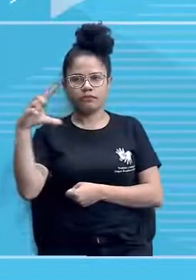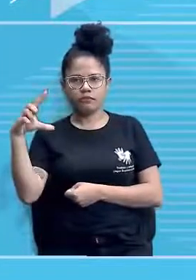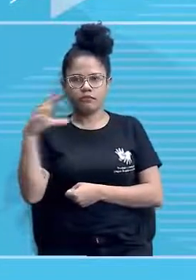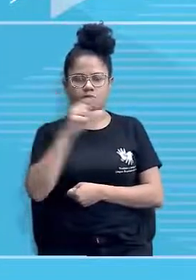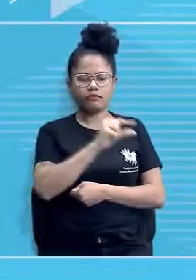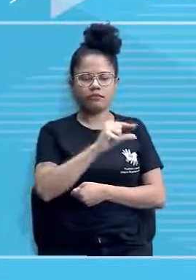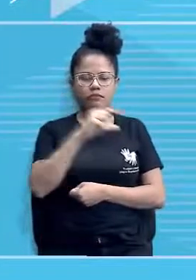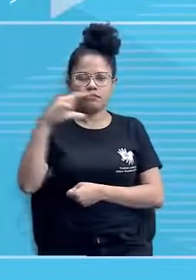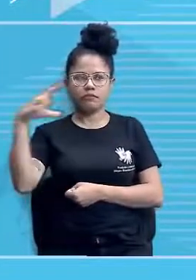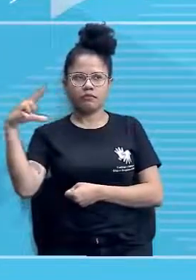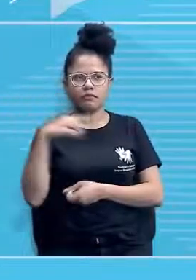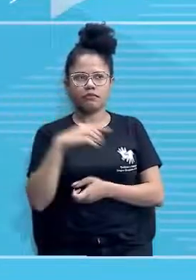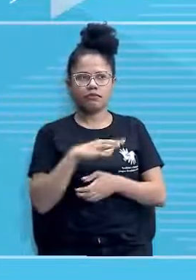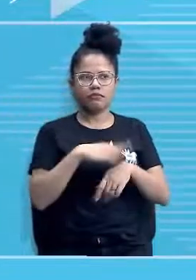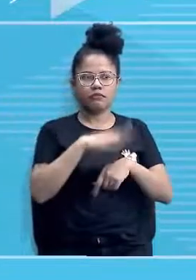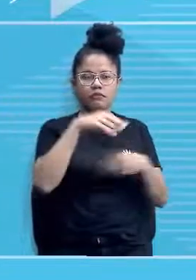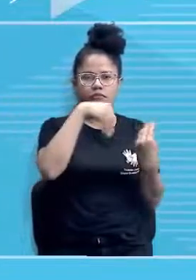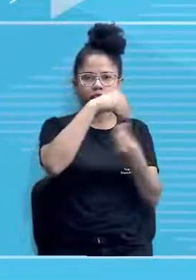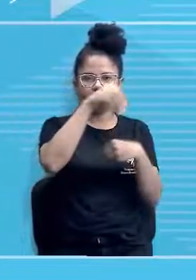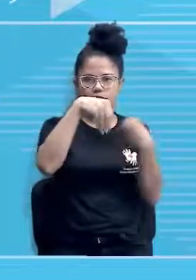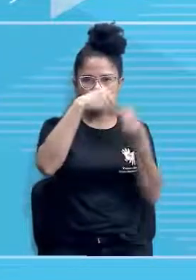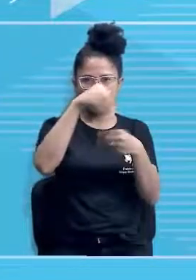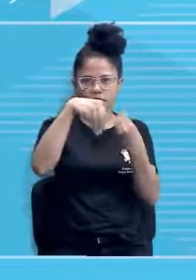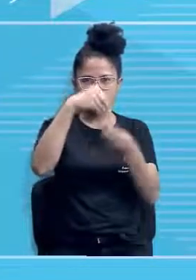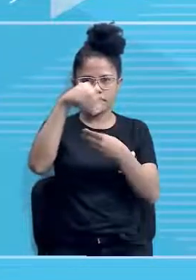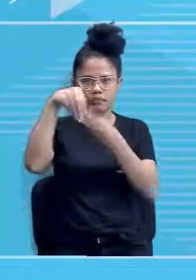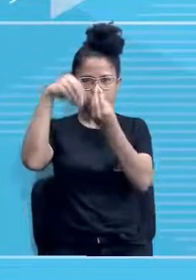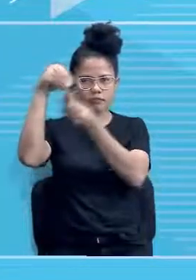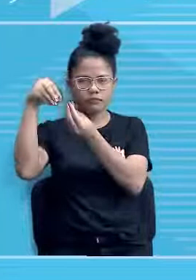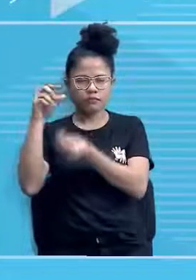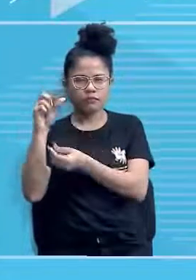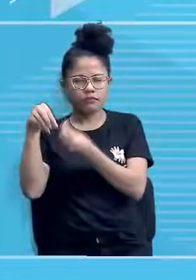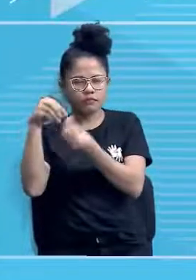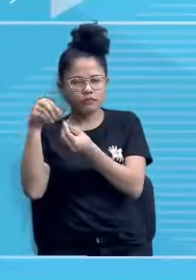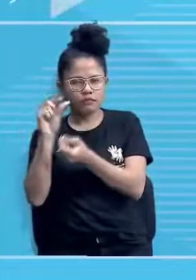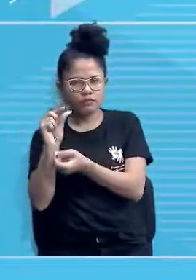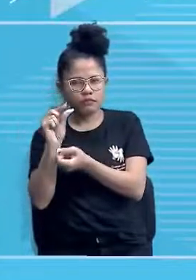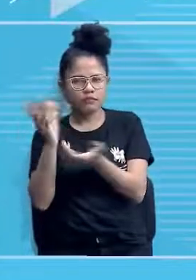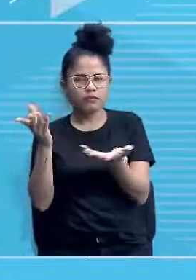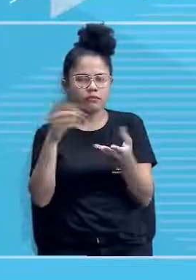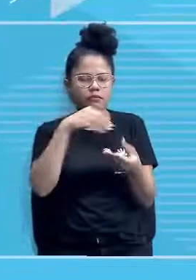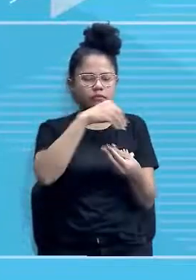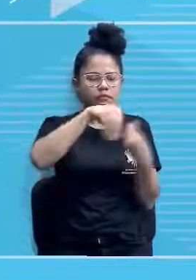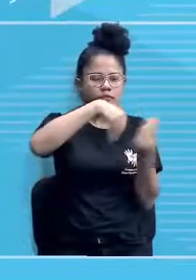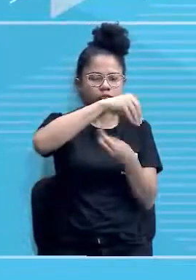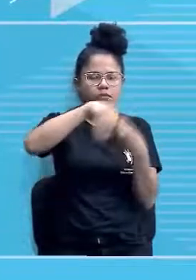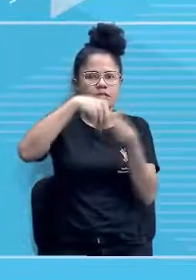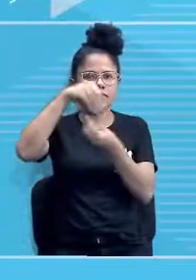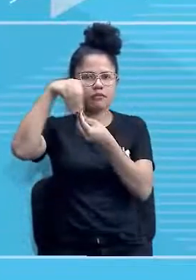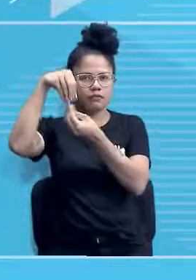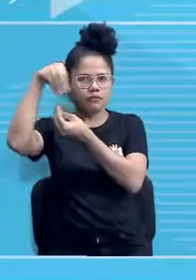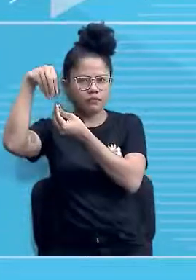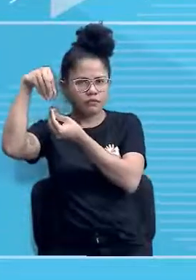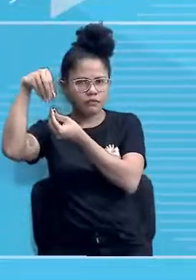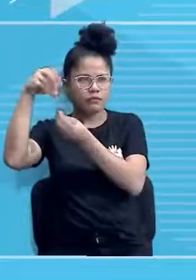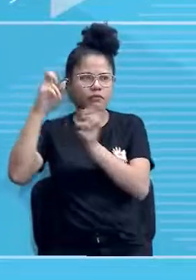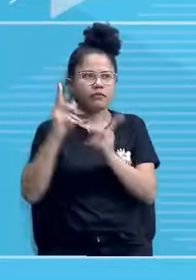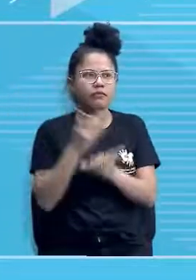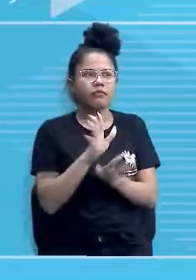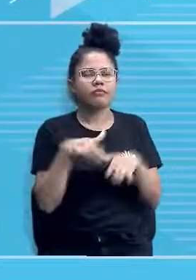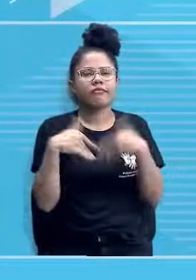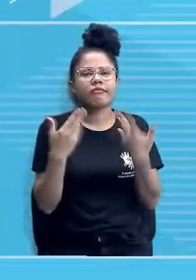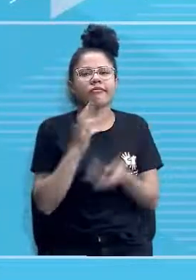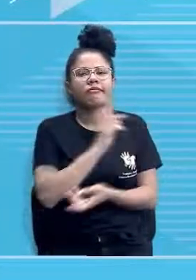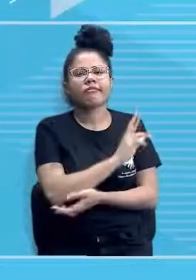solúvel para o mar e só lugar é solubilidade ordem crescente sobe lá então qual vai ser a resposta aí para